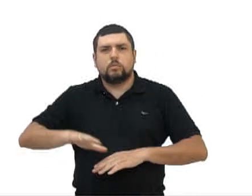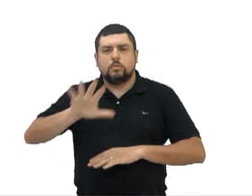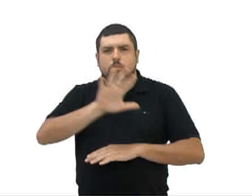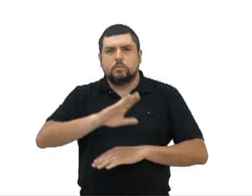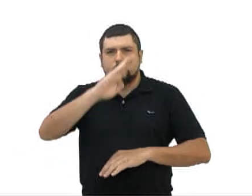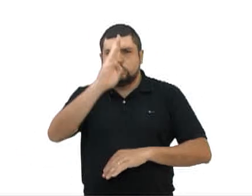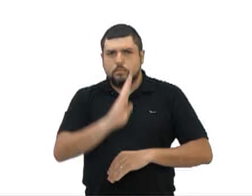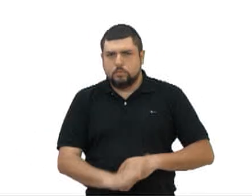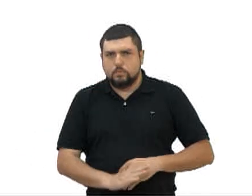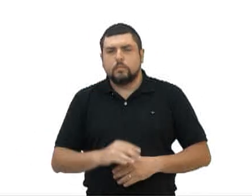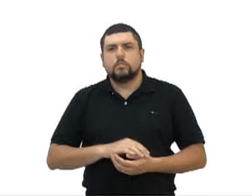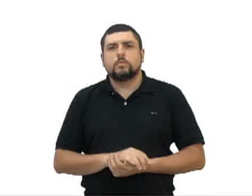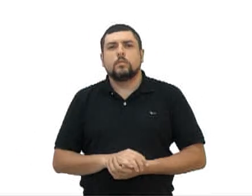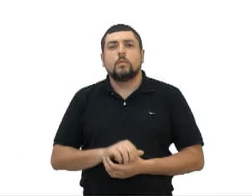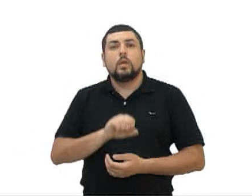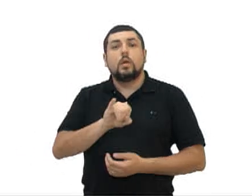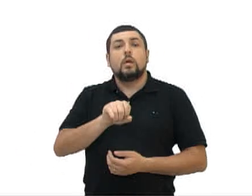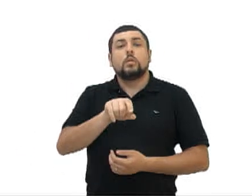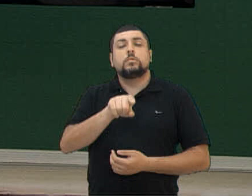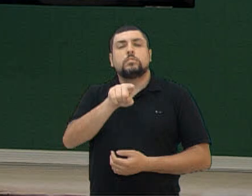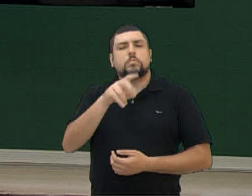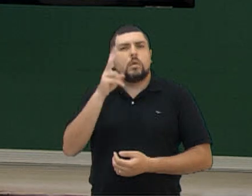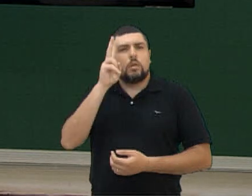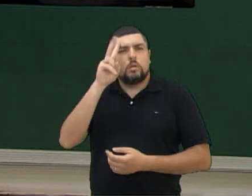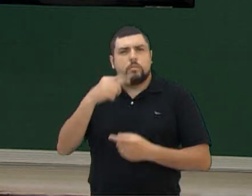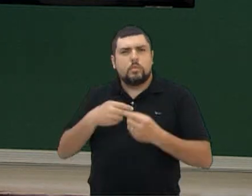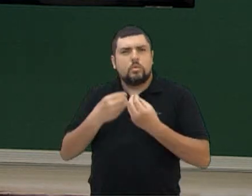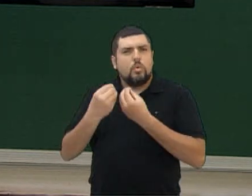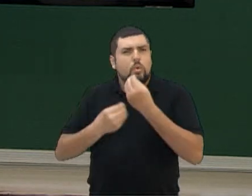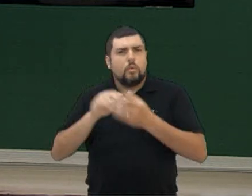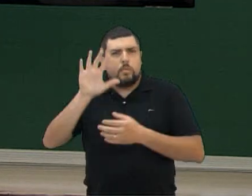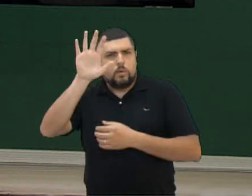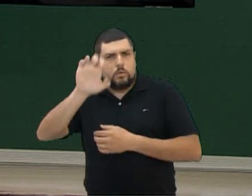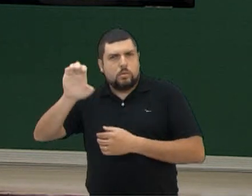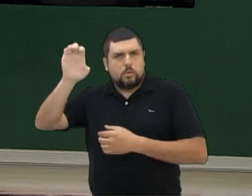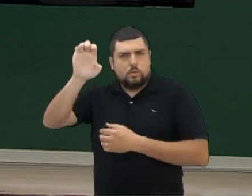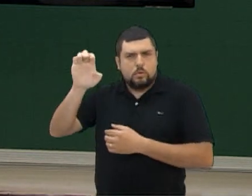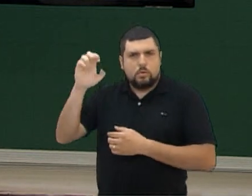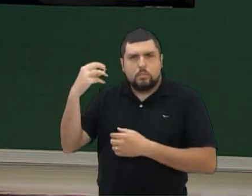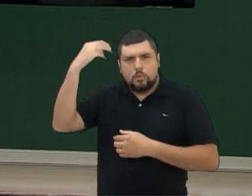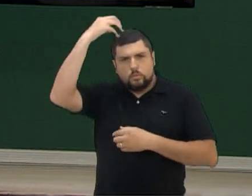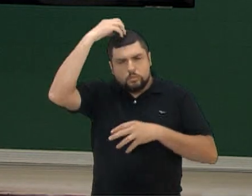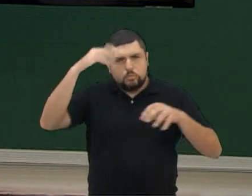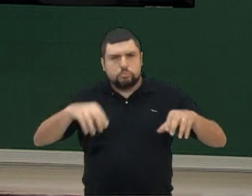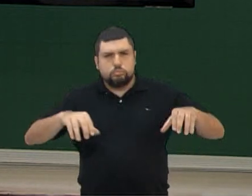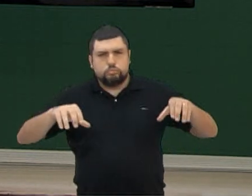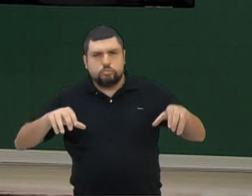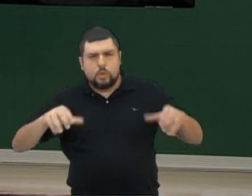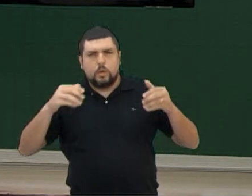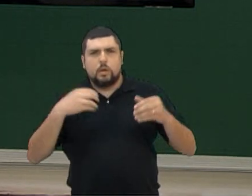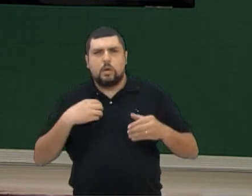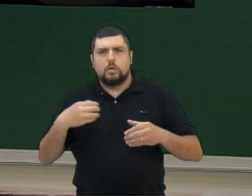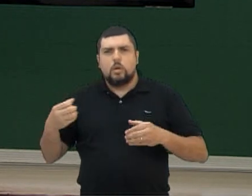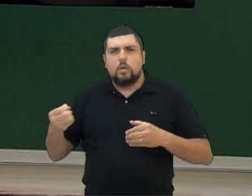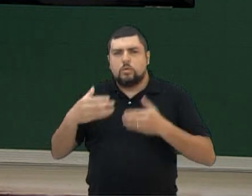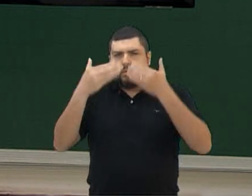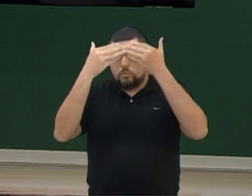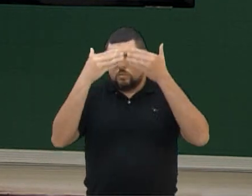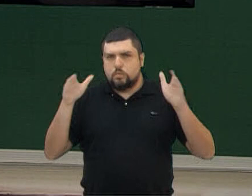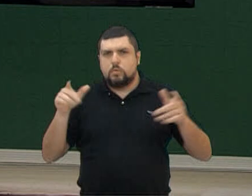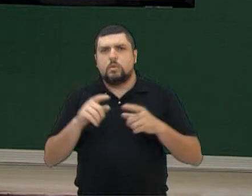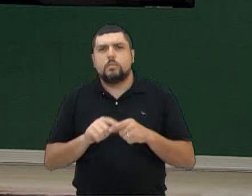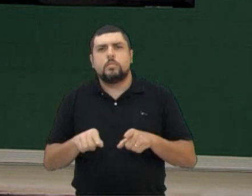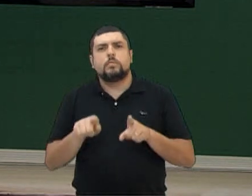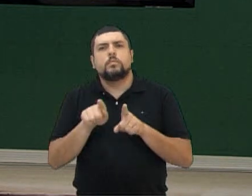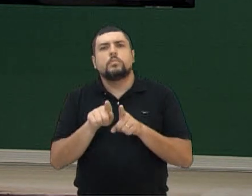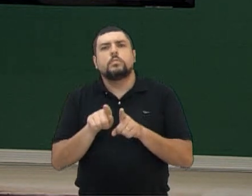vocês se lembrarem, lá dos estados monárquicos europeus, do Estado neoliberal, há um desdobramento desses tipos,